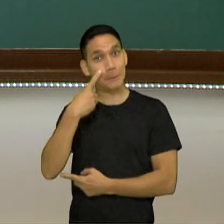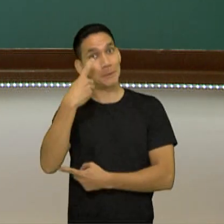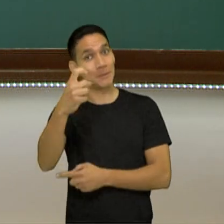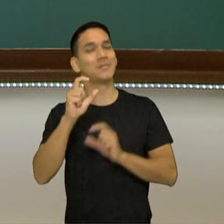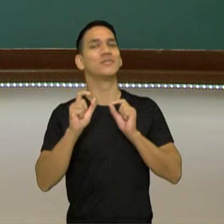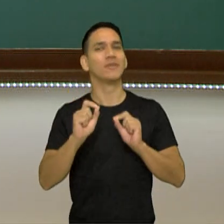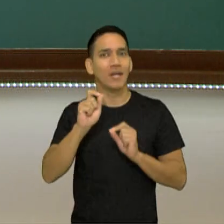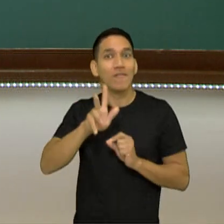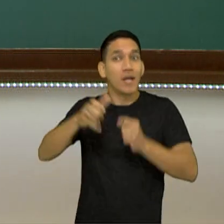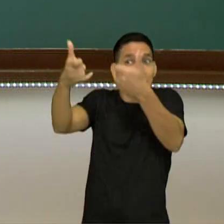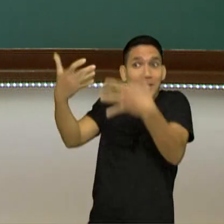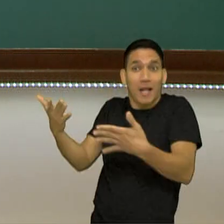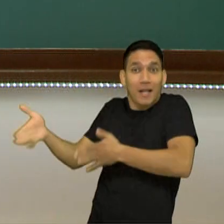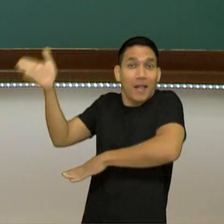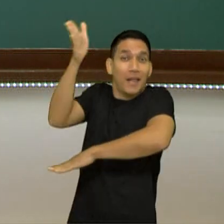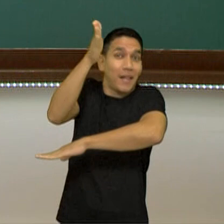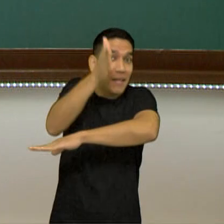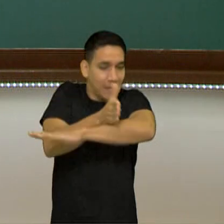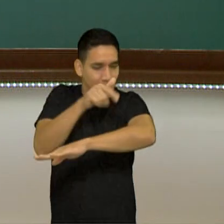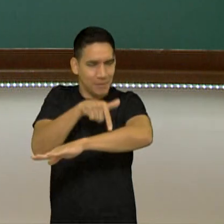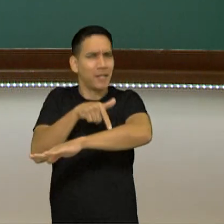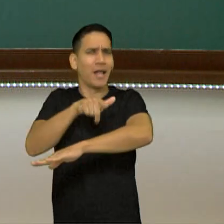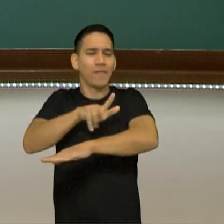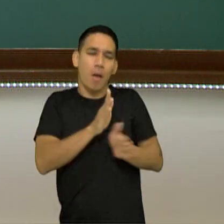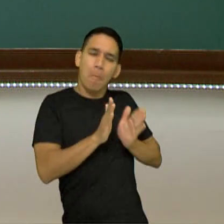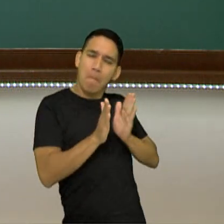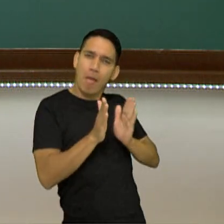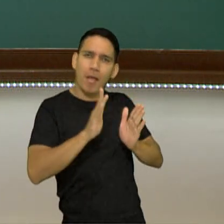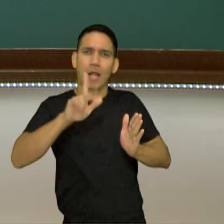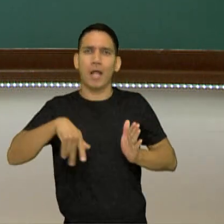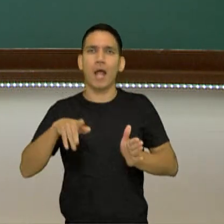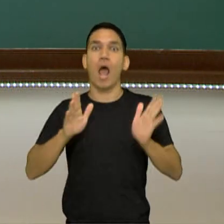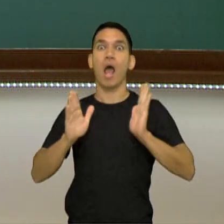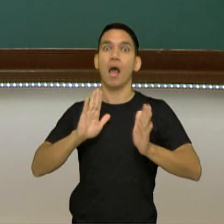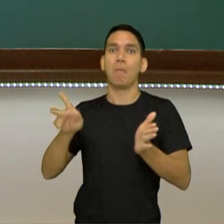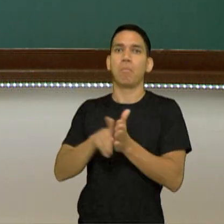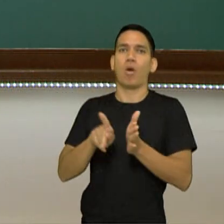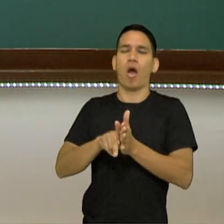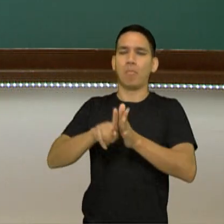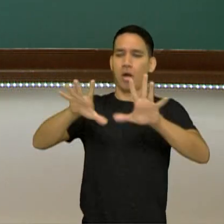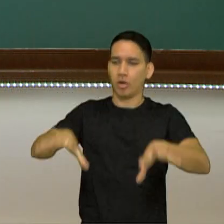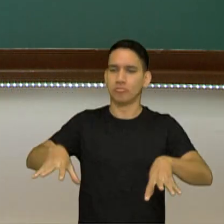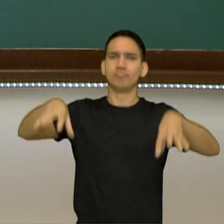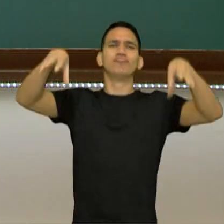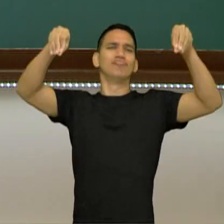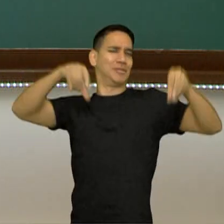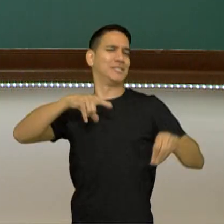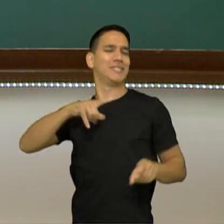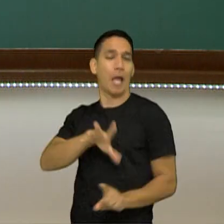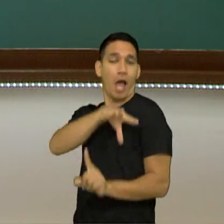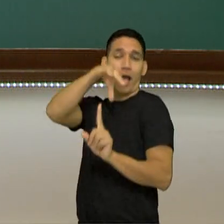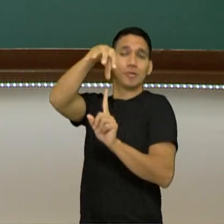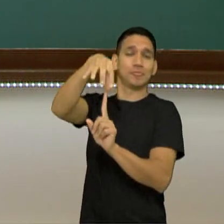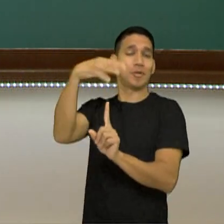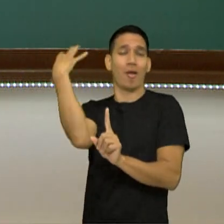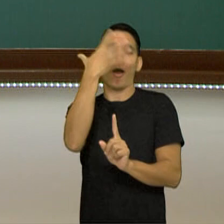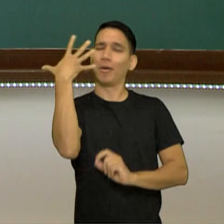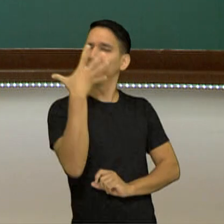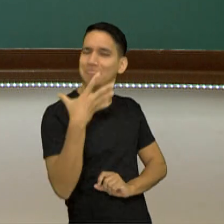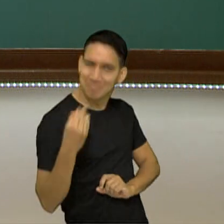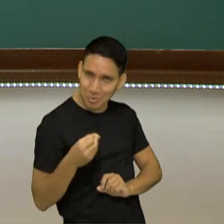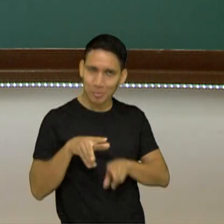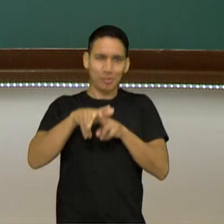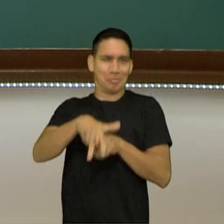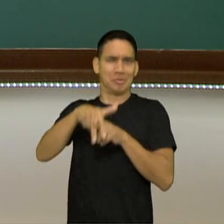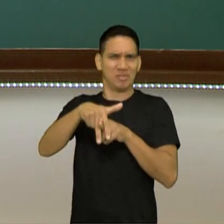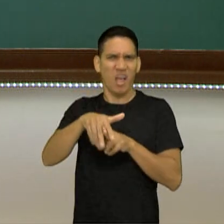Vamos falar da época medieval, da Idade Média, a época dos castelos, dos cavaleiros, das princesas. Mas será que era assim